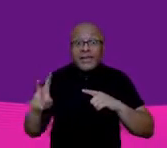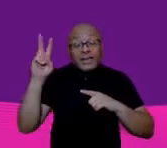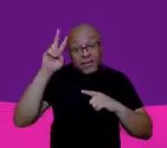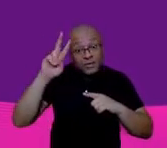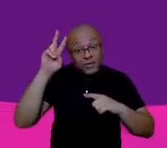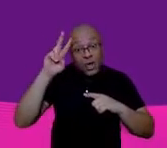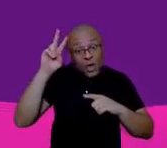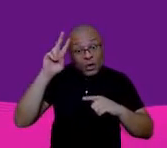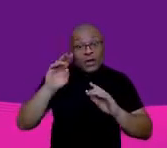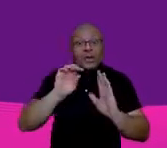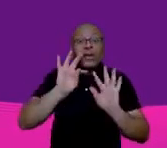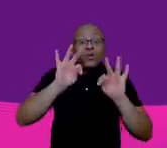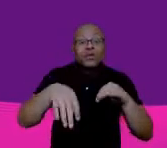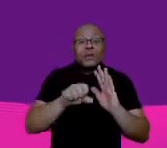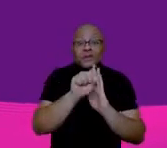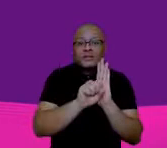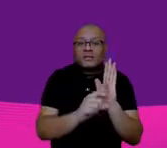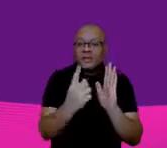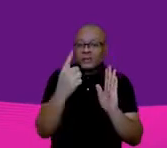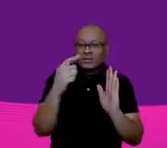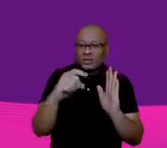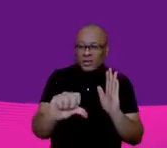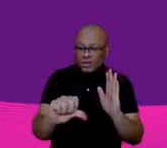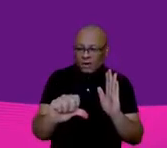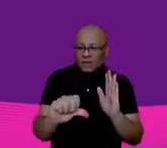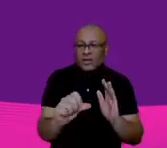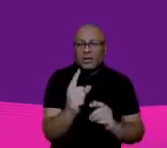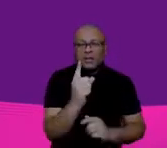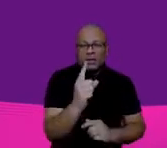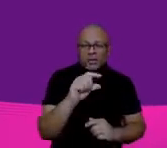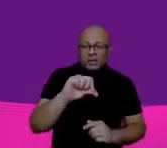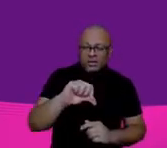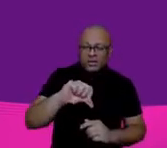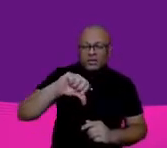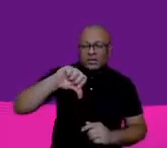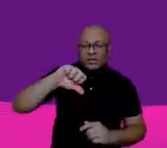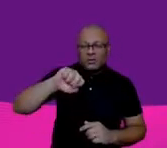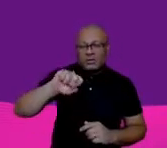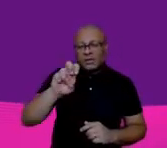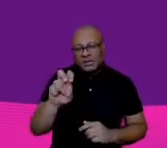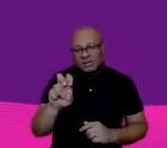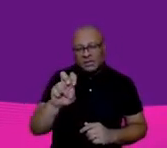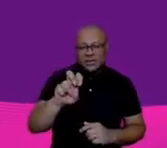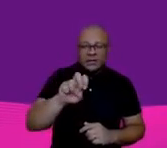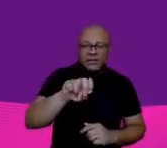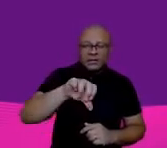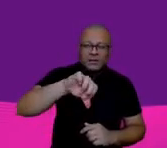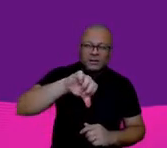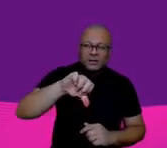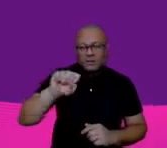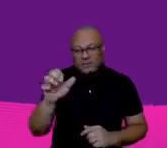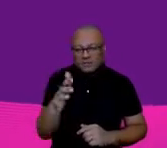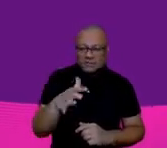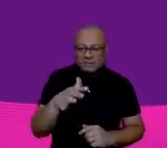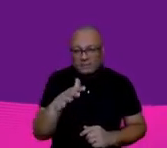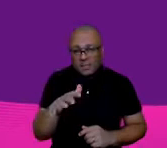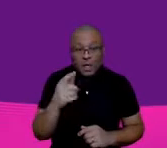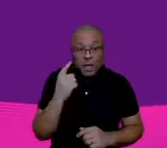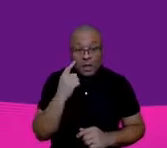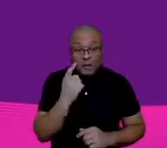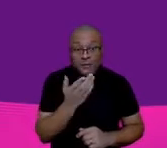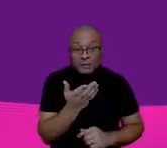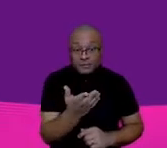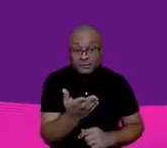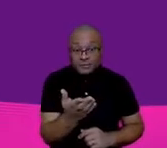XIX, isso ali em 1895, 96, para vocês verem como a sintomatologia já era